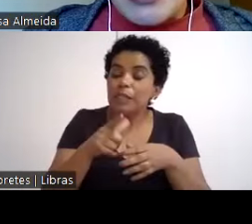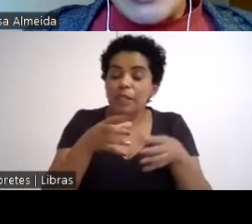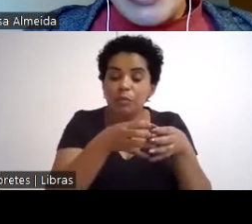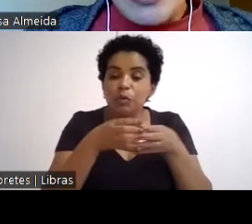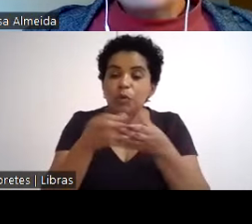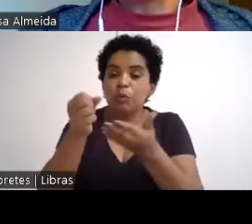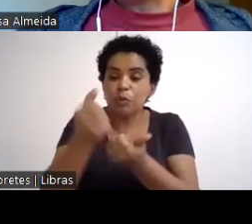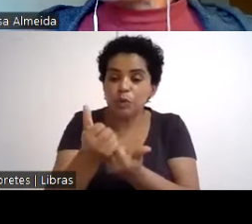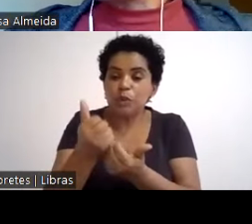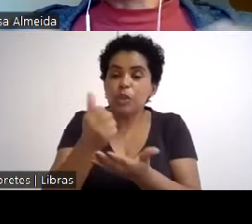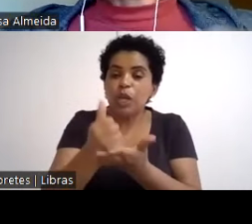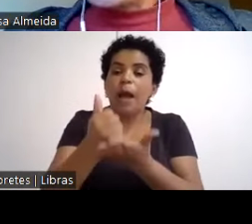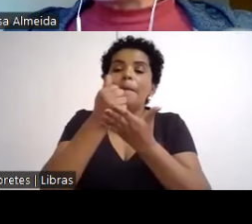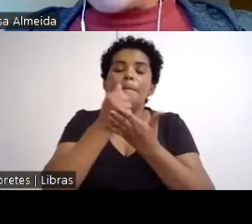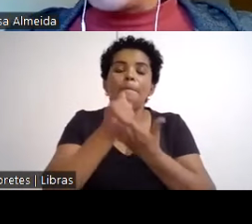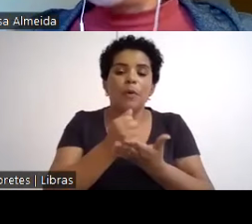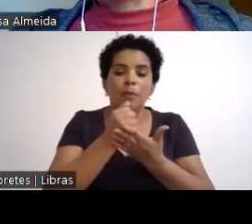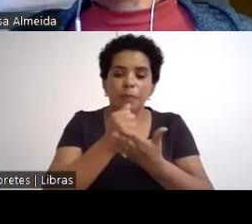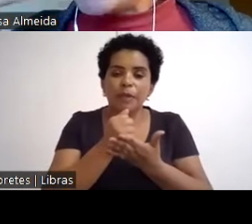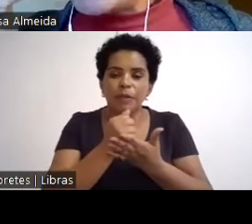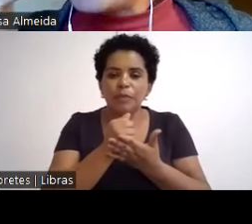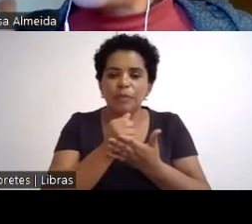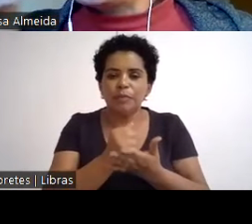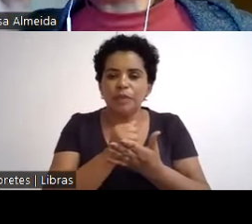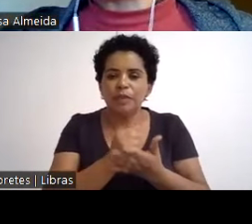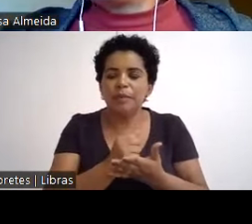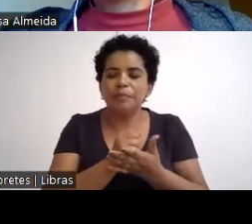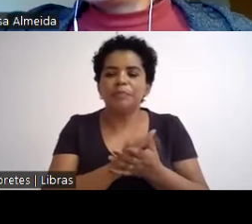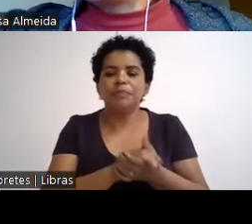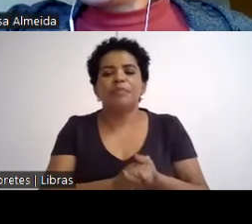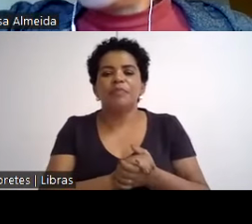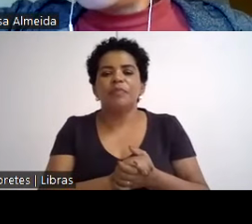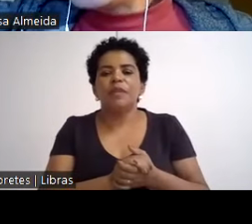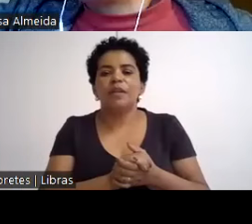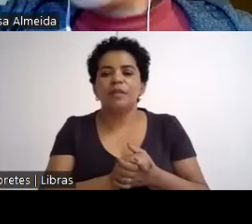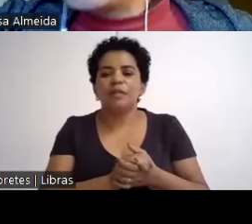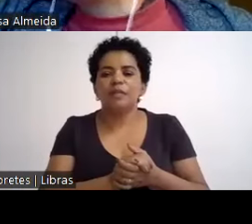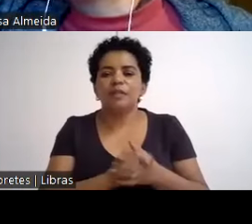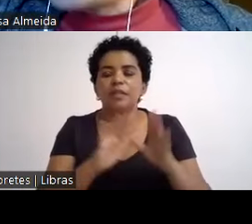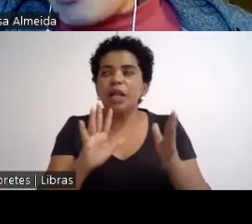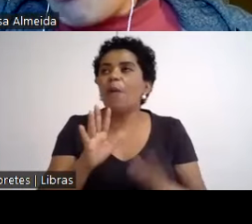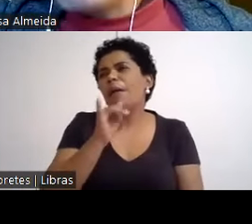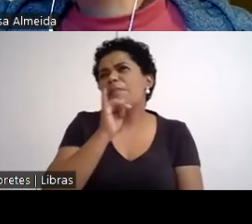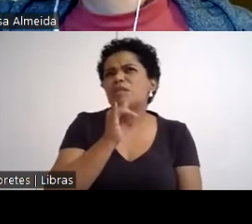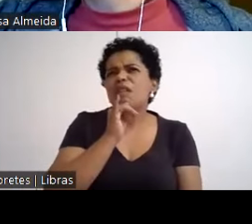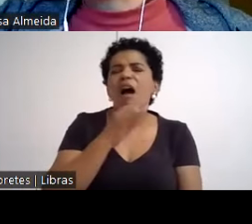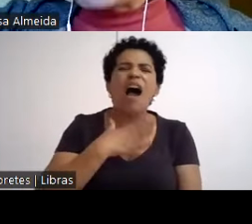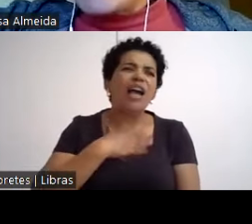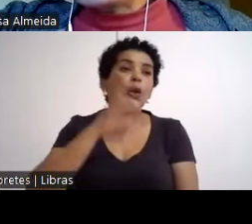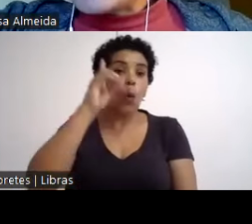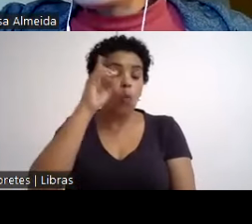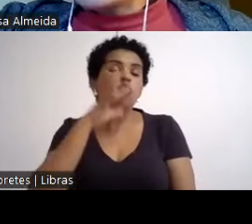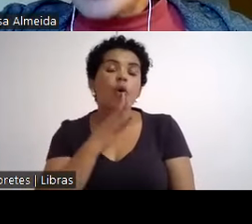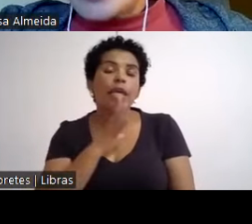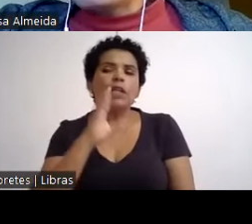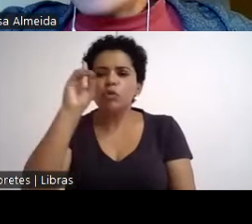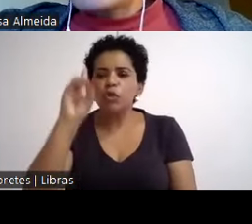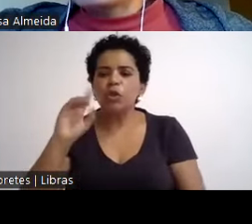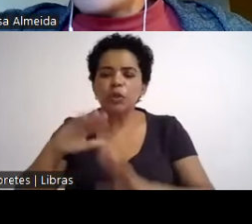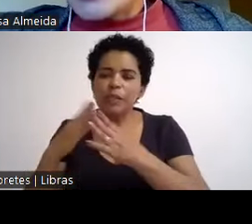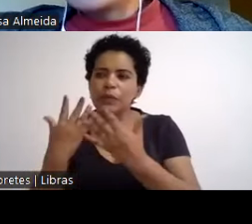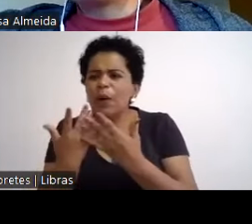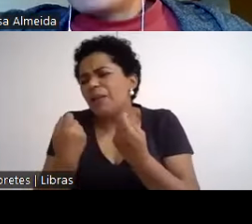trabalho aqui pegou seus contatos e se eu conheço o diretor da escola tal, a gente precisa de uma sala